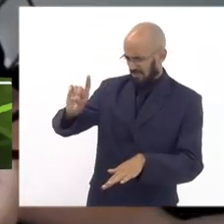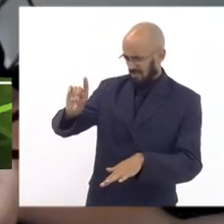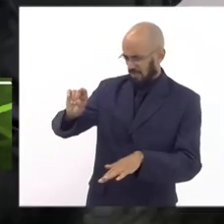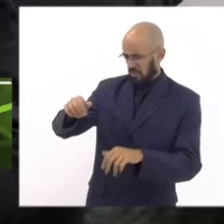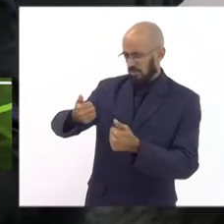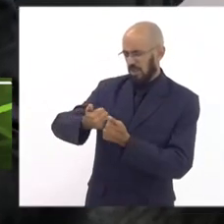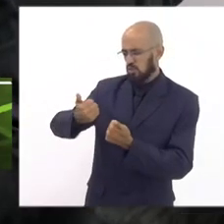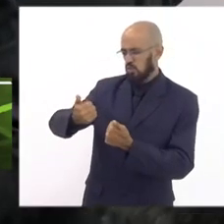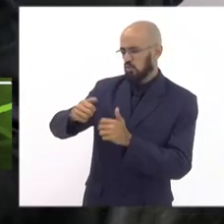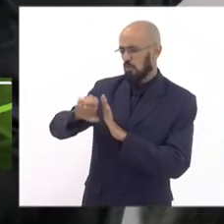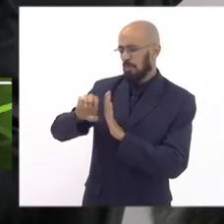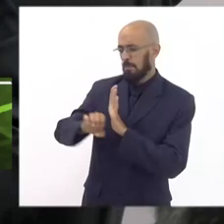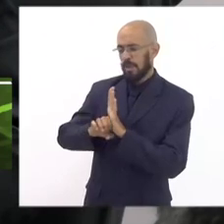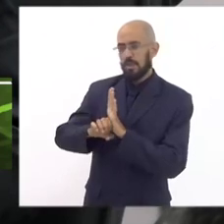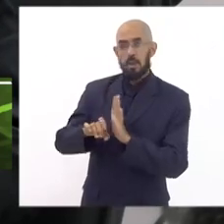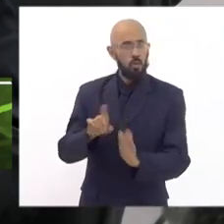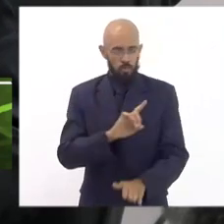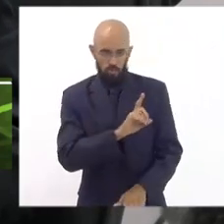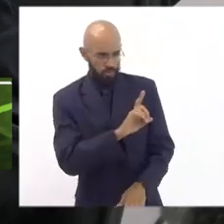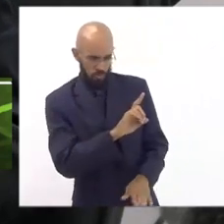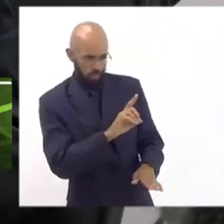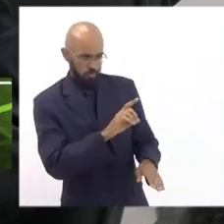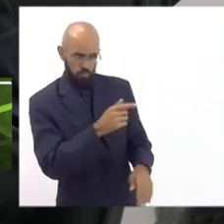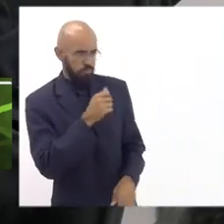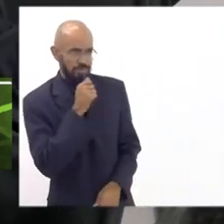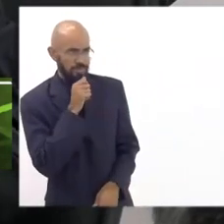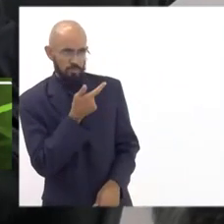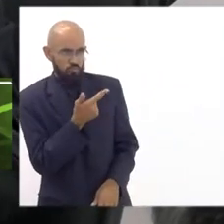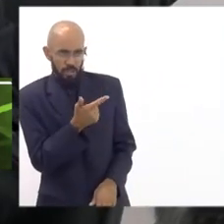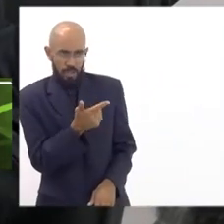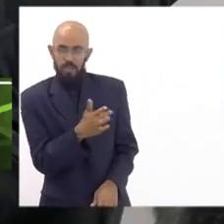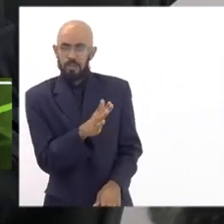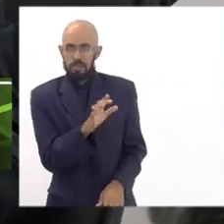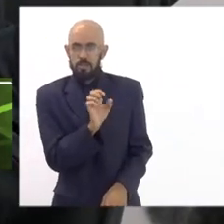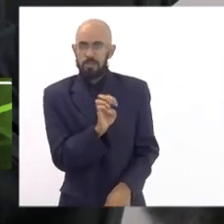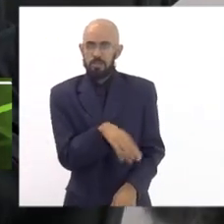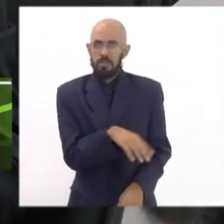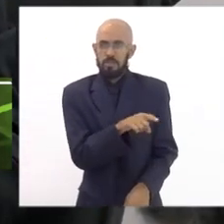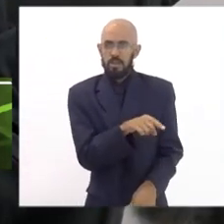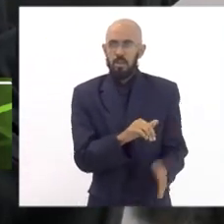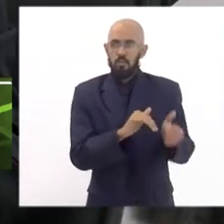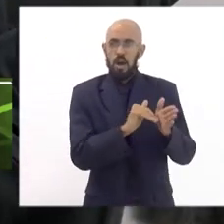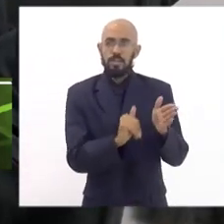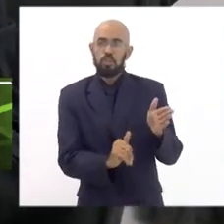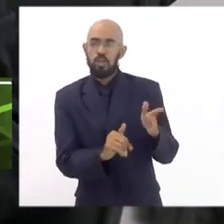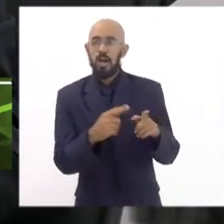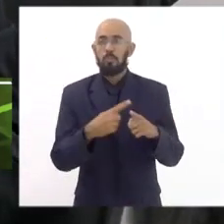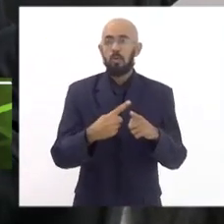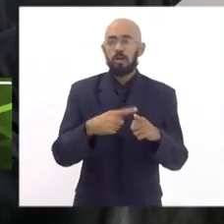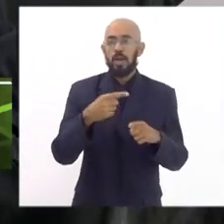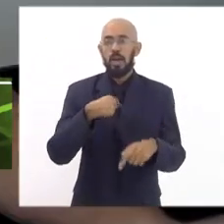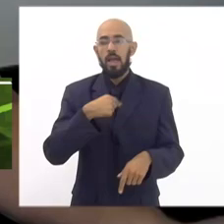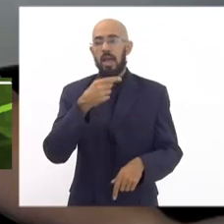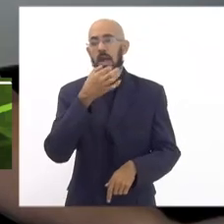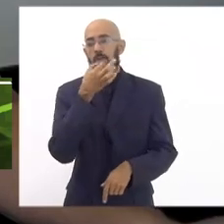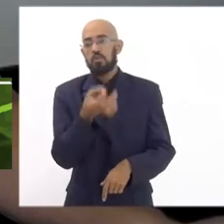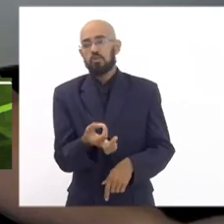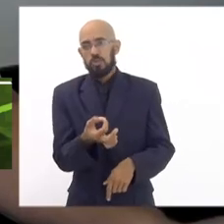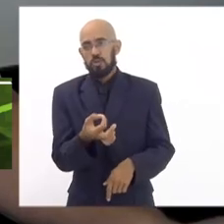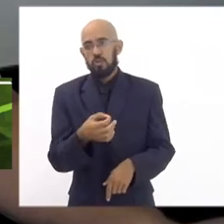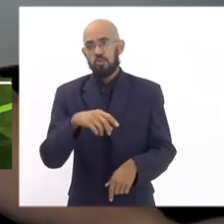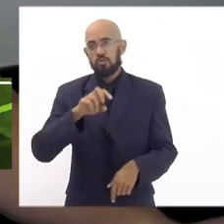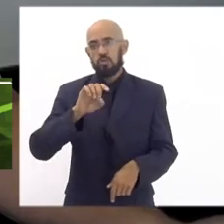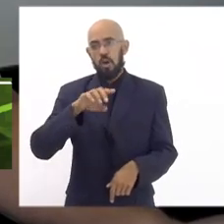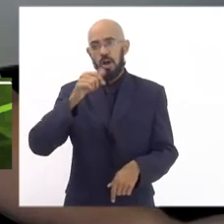até agora. Não tem. Não tem mesmo, essa é a ideia. Vou retirar de pauta porque é uma sugestão. Eu quero só analisar